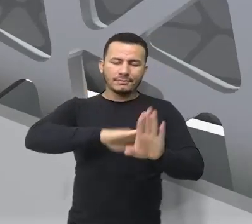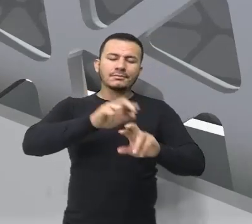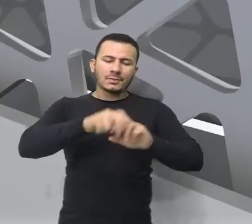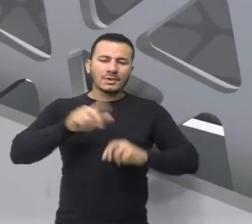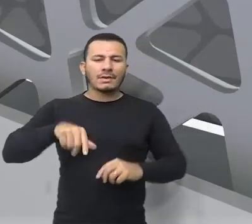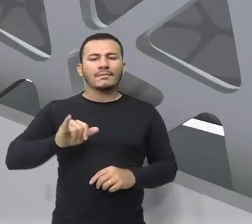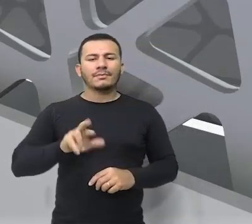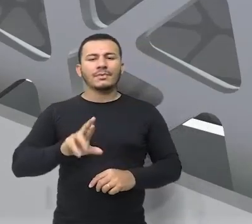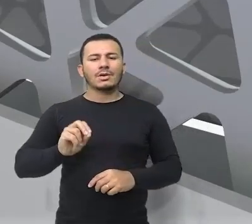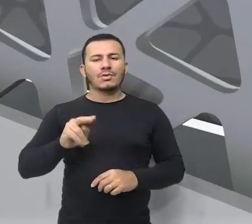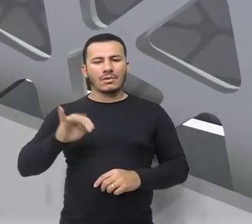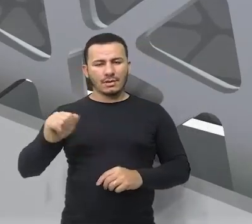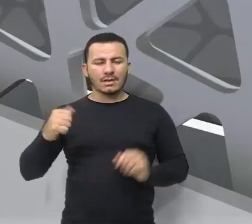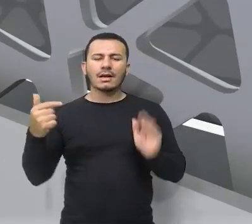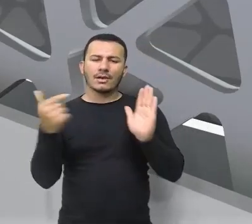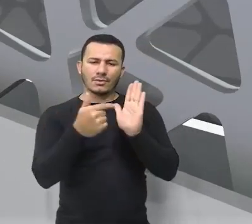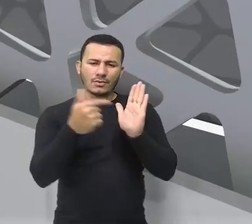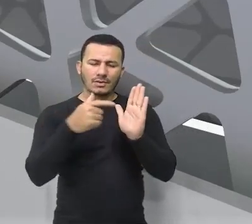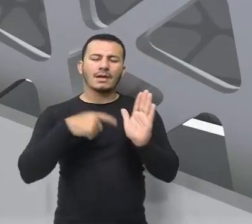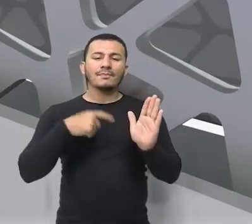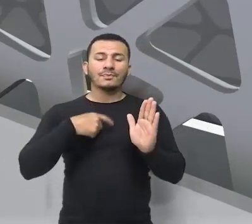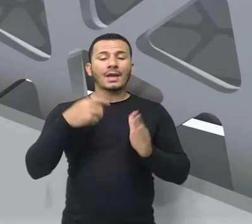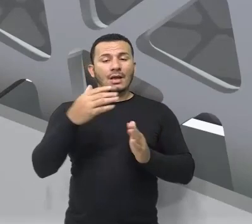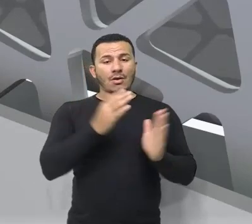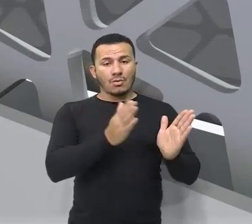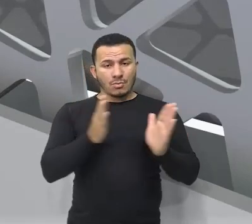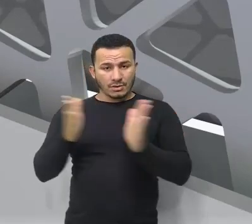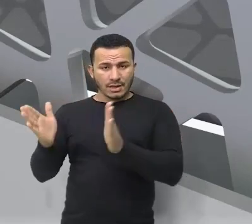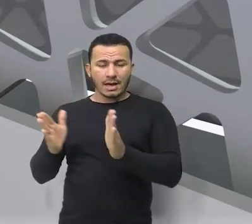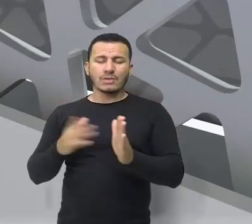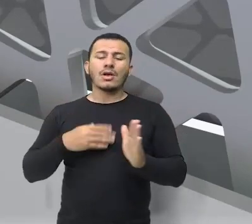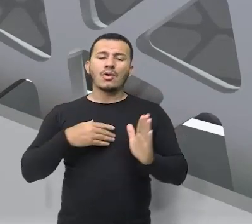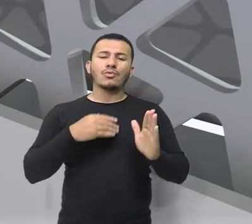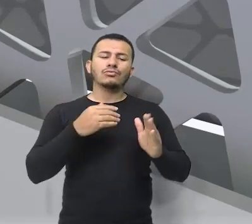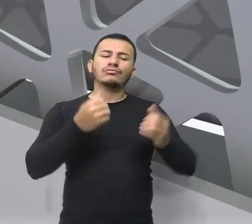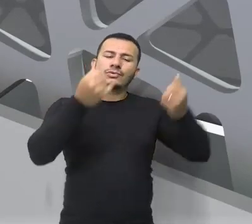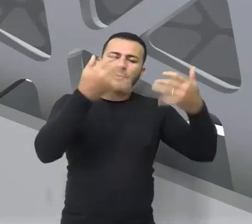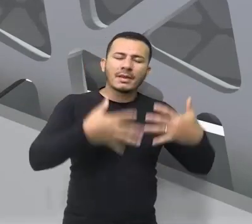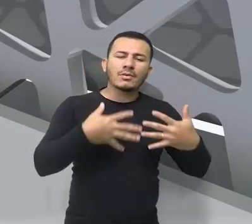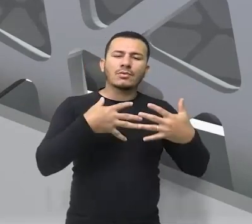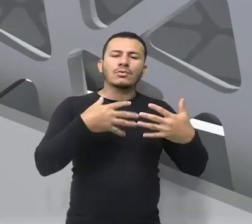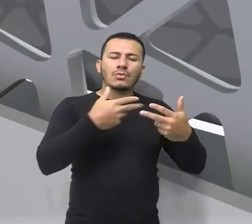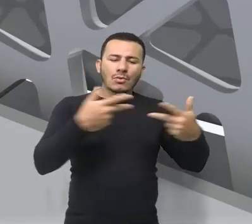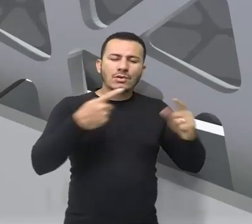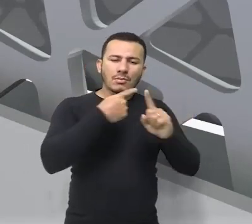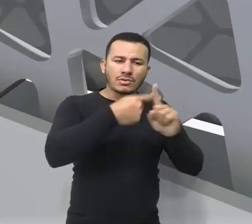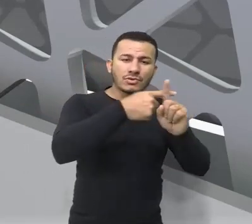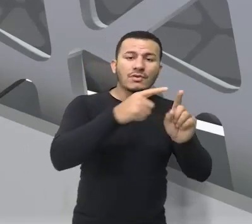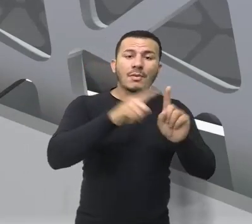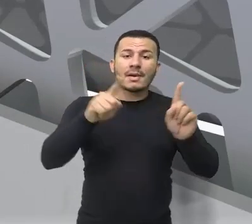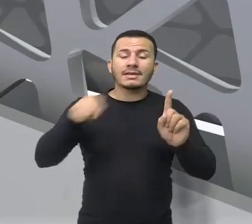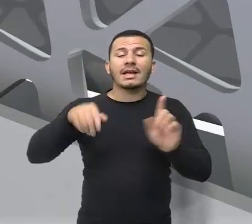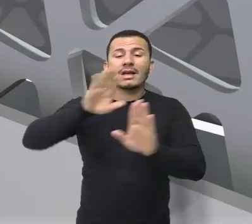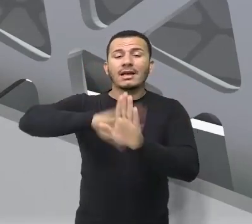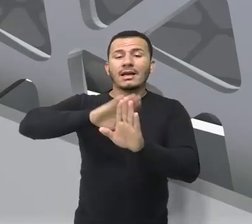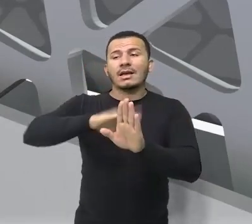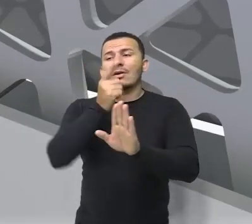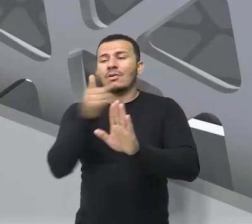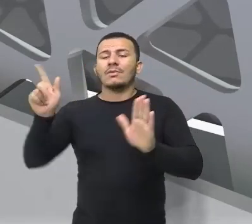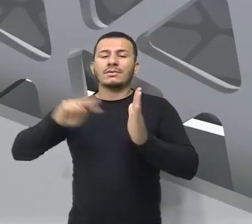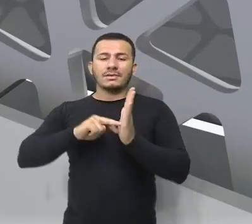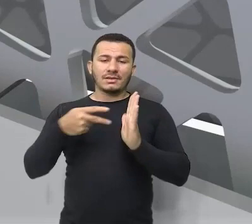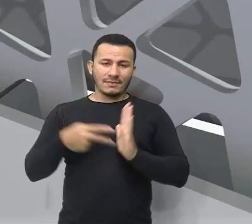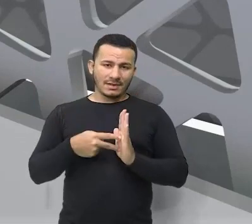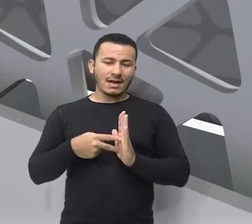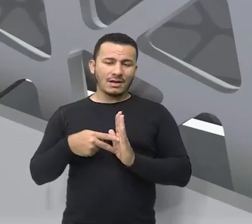que a ironia é um processo por meio do qual se diz algo, mas o que quer se expressar é exatamente o contrário. Notem que a parte